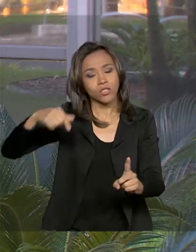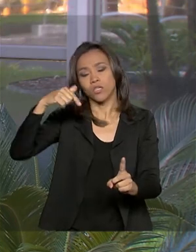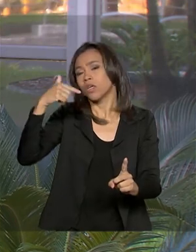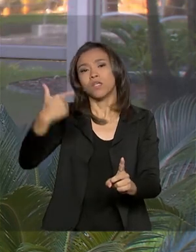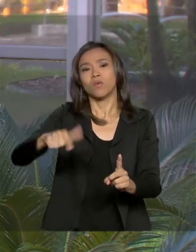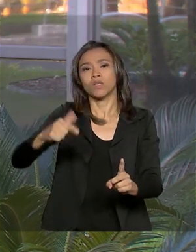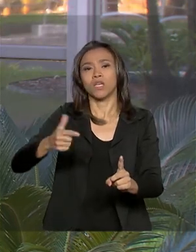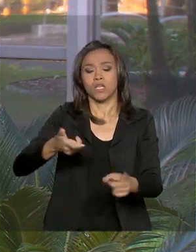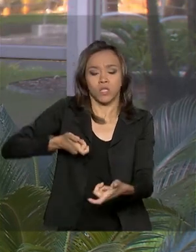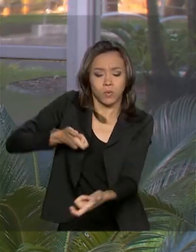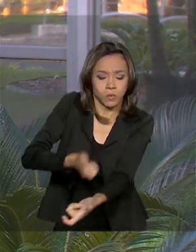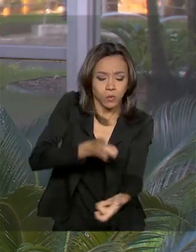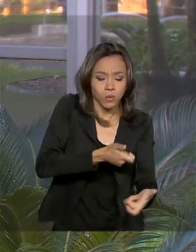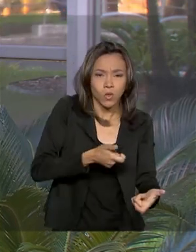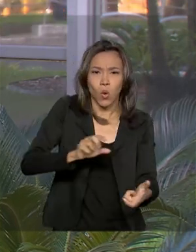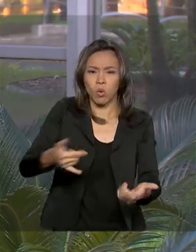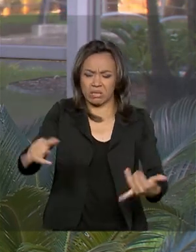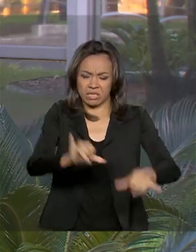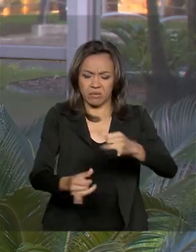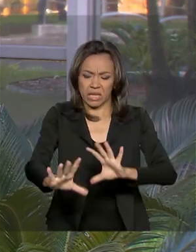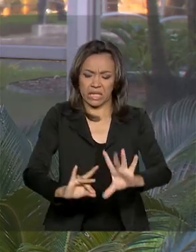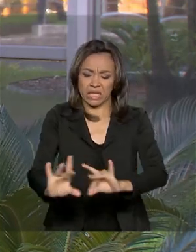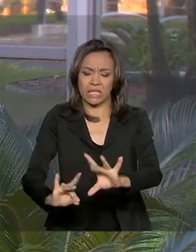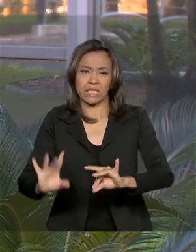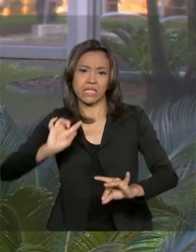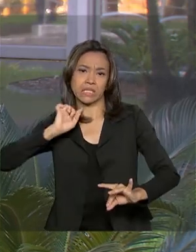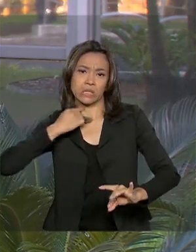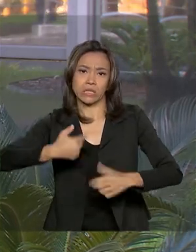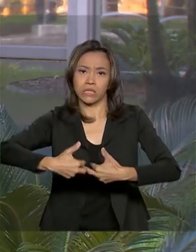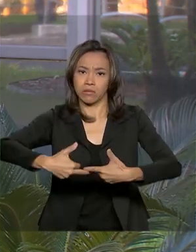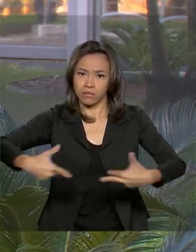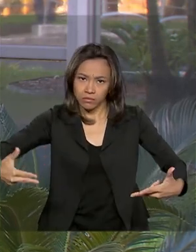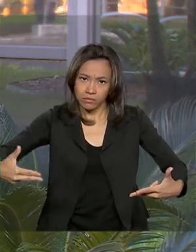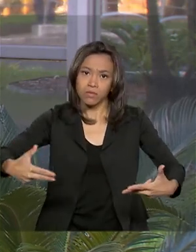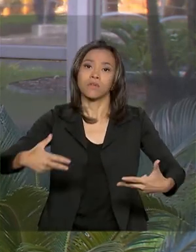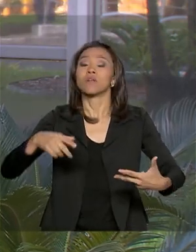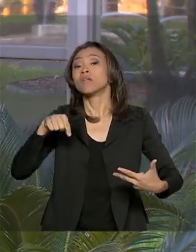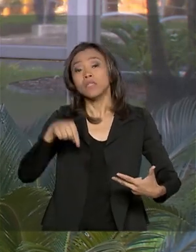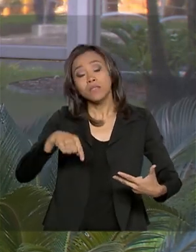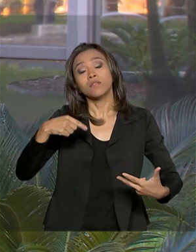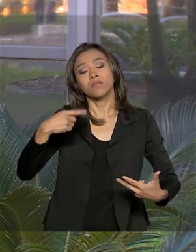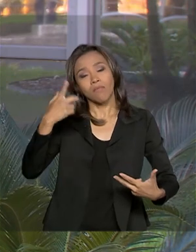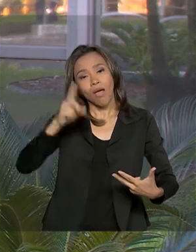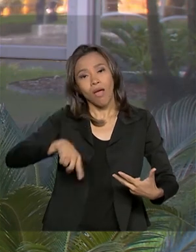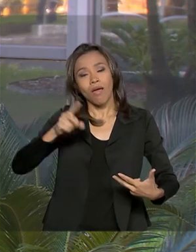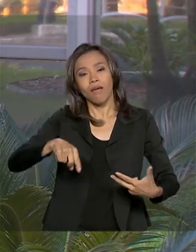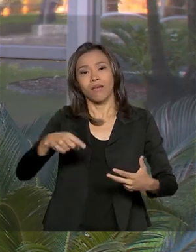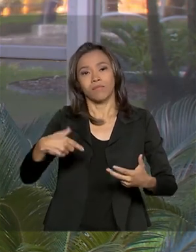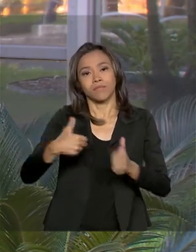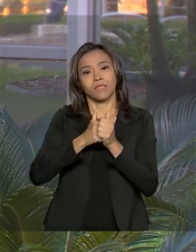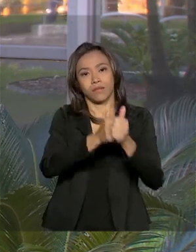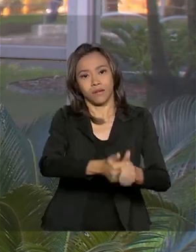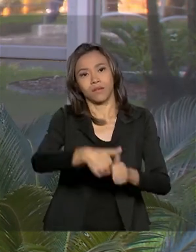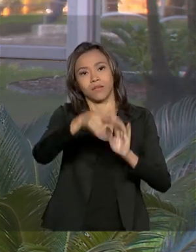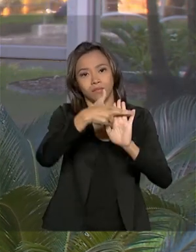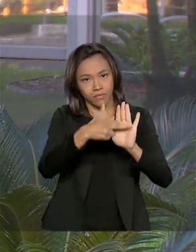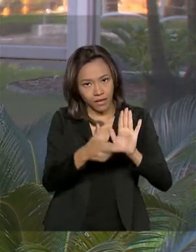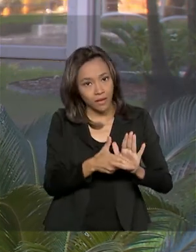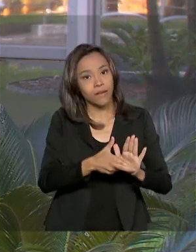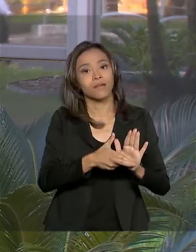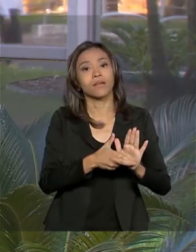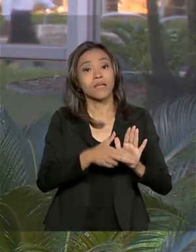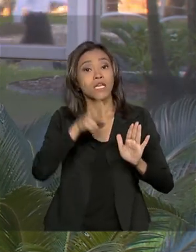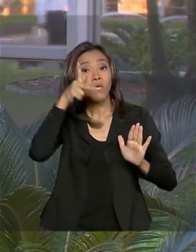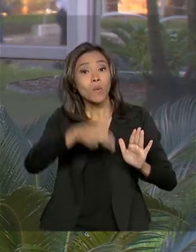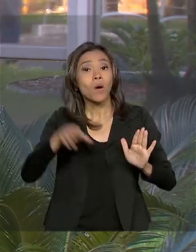agrotóxico ou substância contaminante. Os resultados da pesquisa se assemelham com os apresentados pela Autoridade de Segurança Alimentar